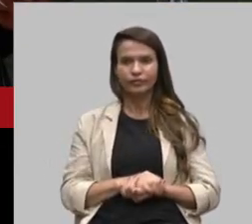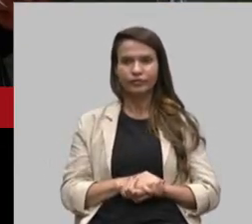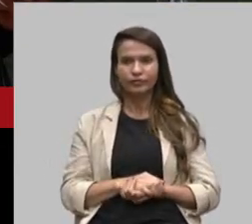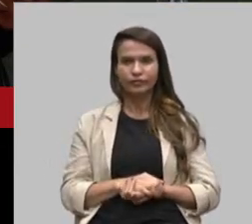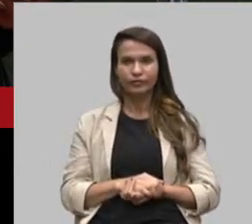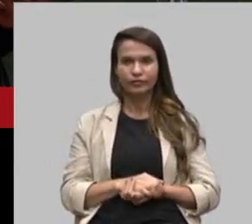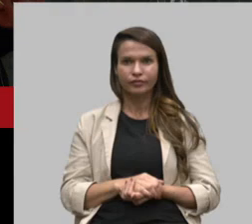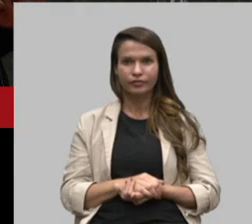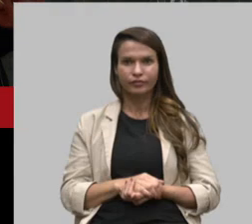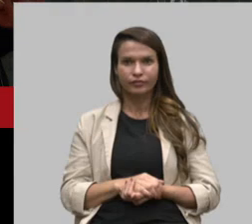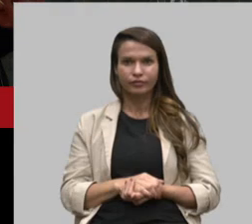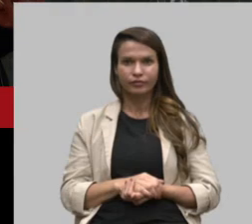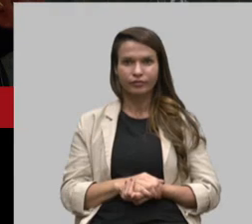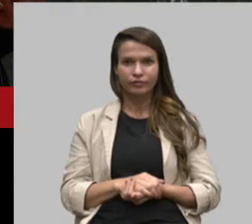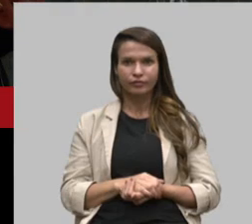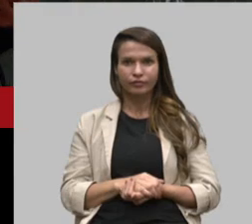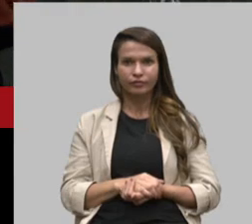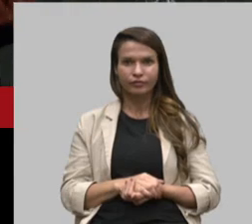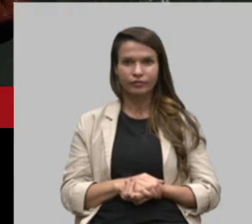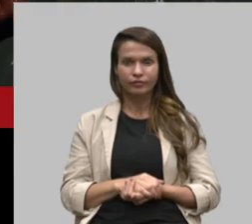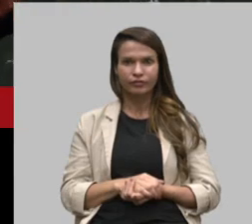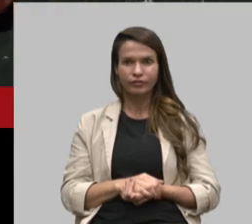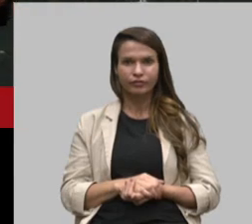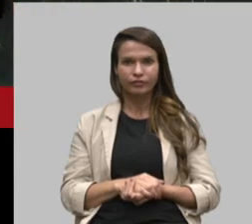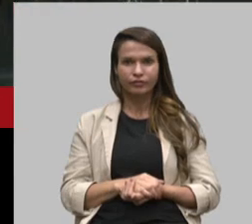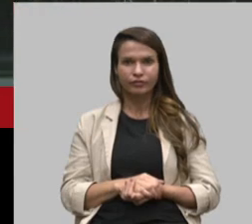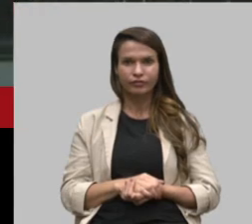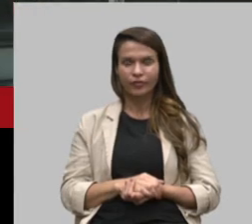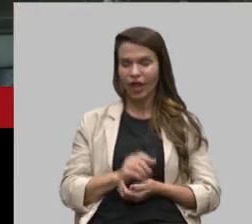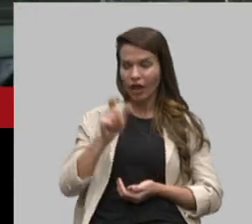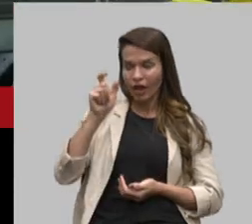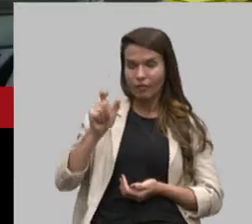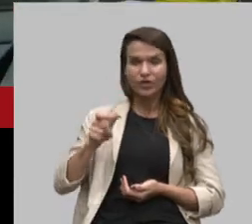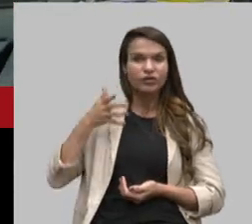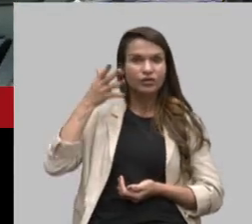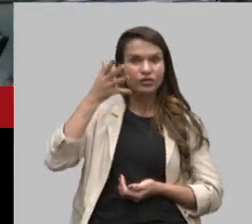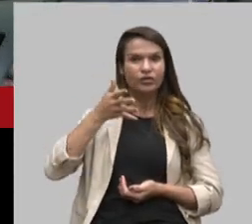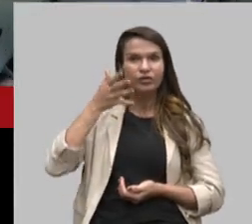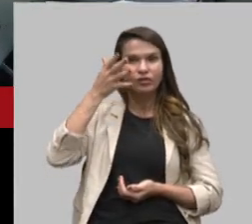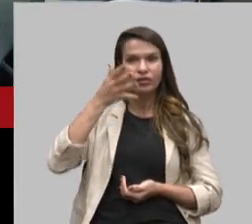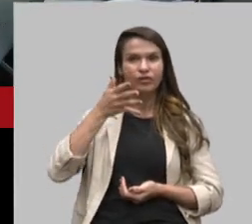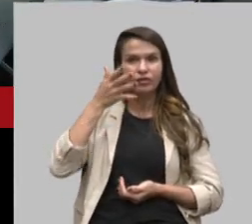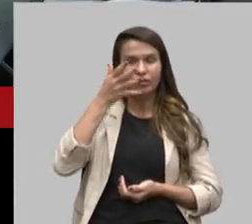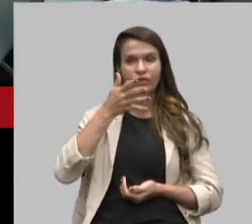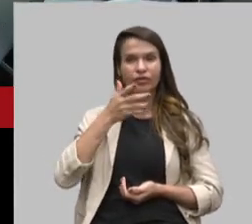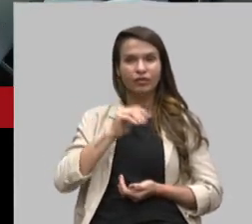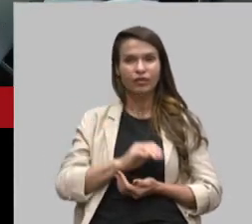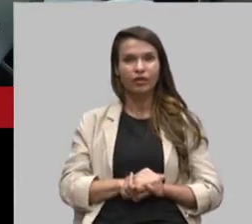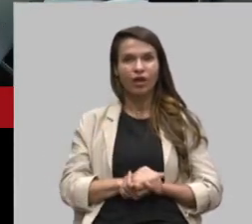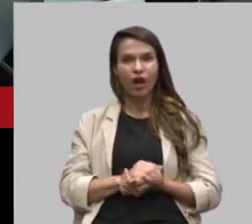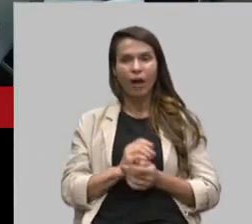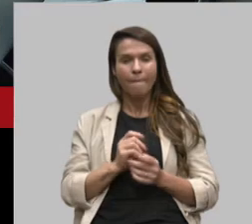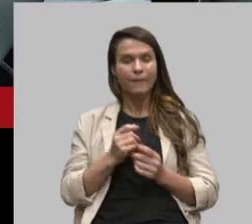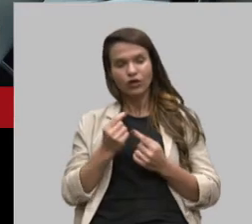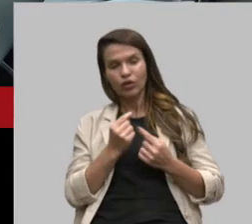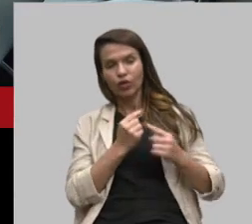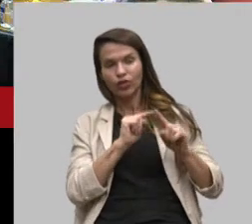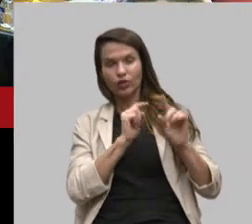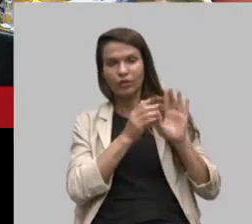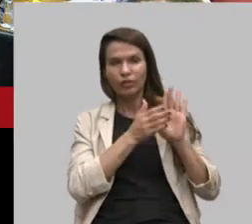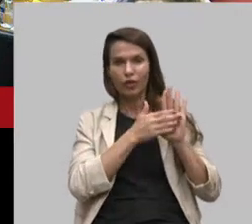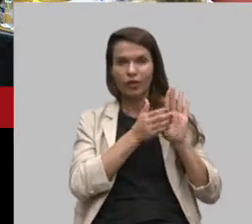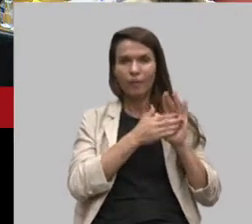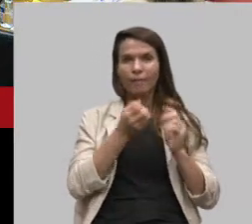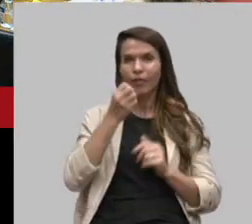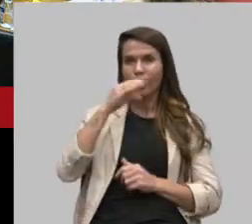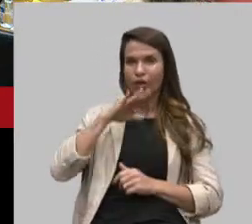importância com palavra pessoa que fará a a proposição contrária à proposta Boa tarde